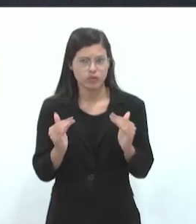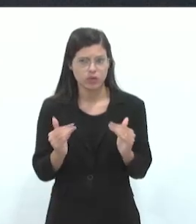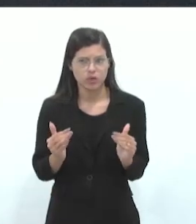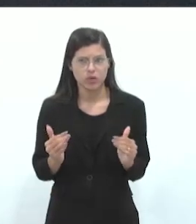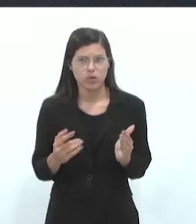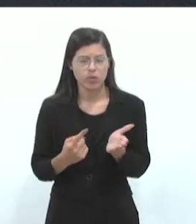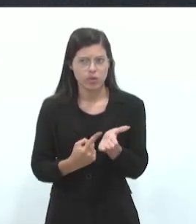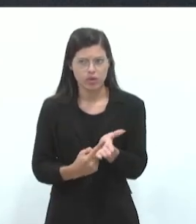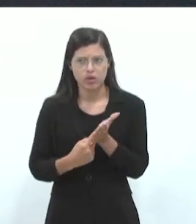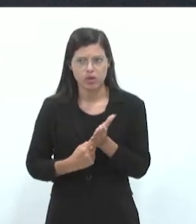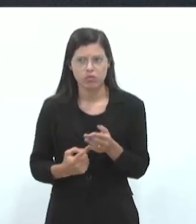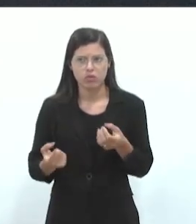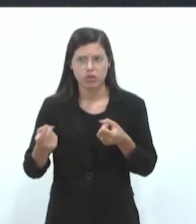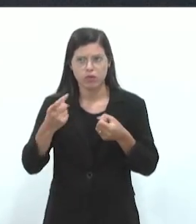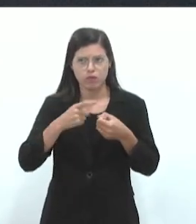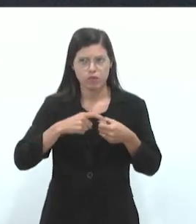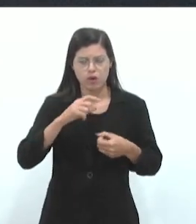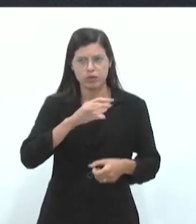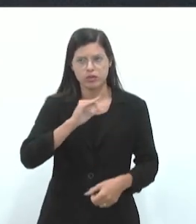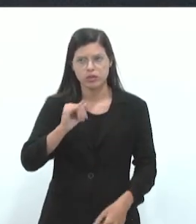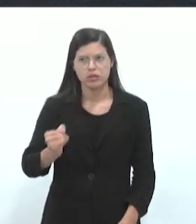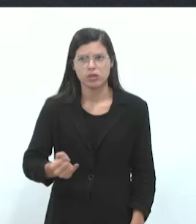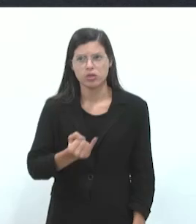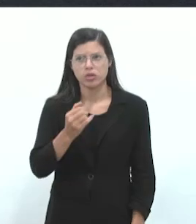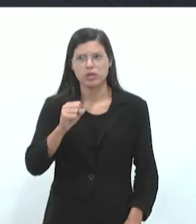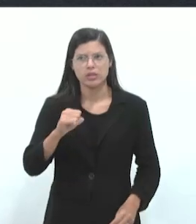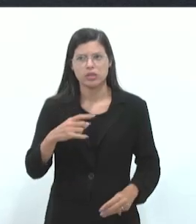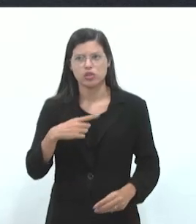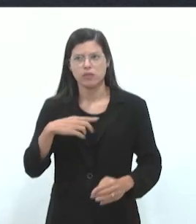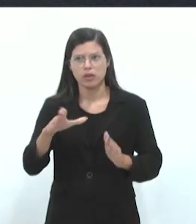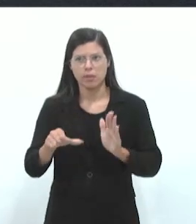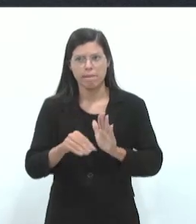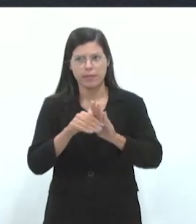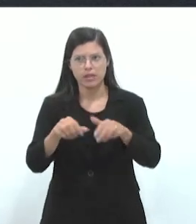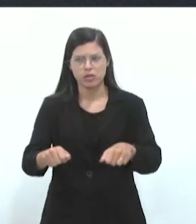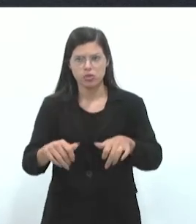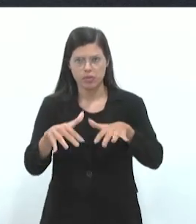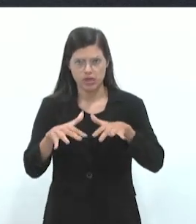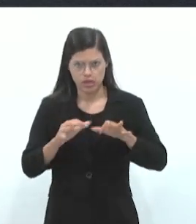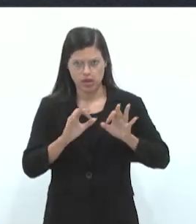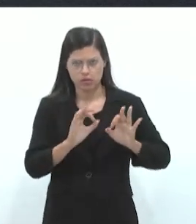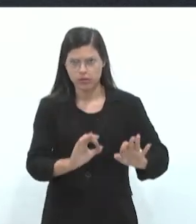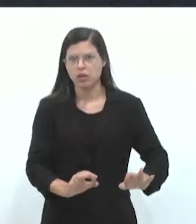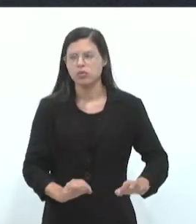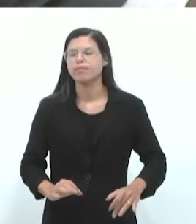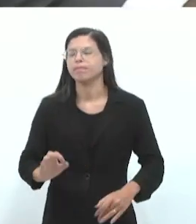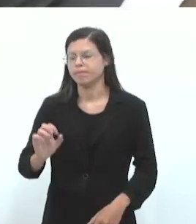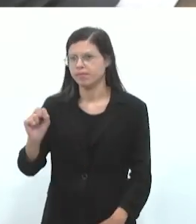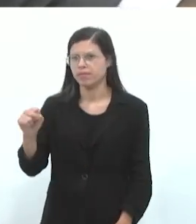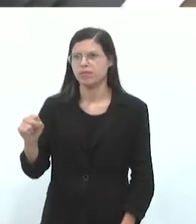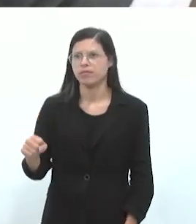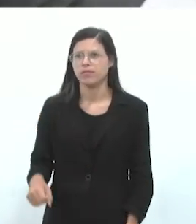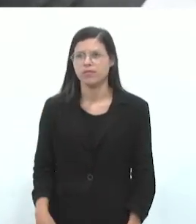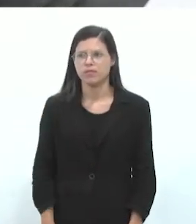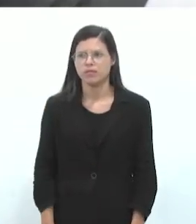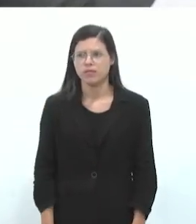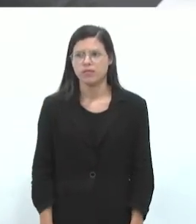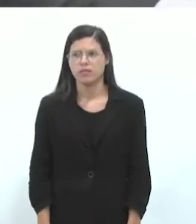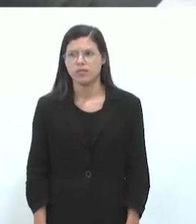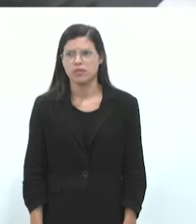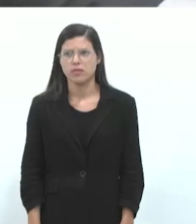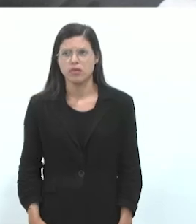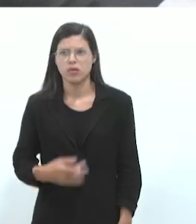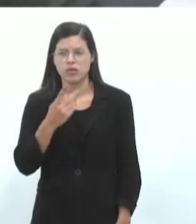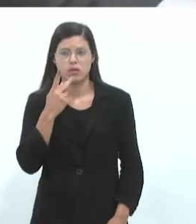das comissões quando houver emendas plenárias, é isso? Perfeito. Perfeito. É porque eu acho que eu levantei essa questão de